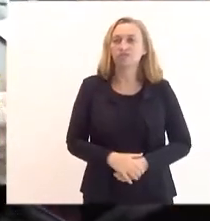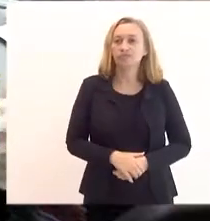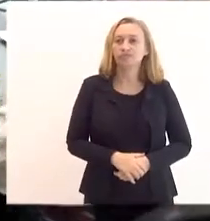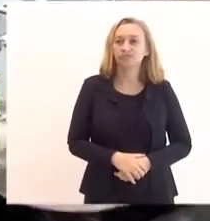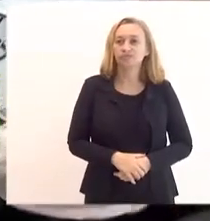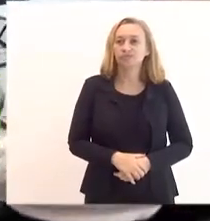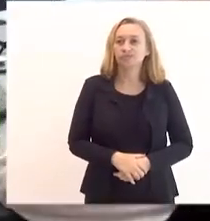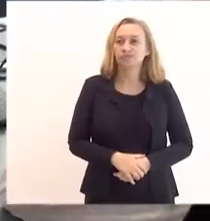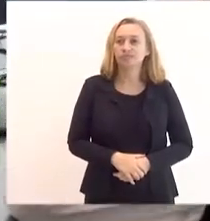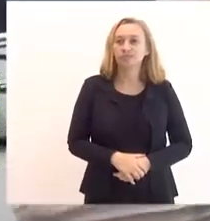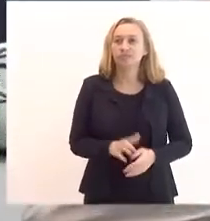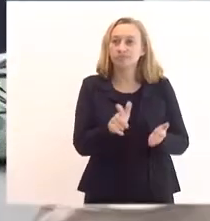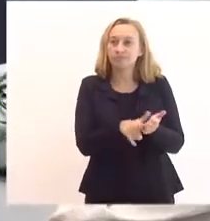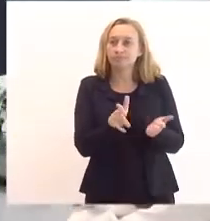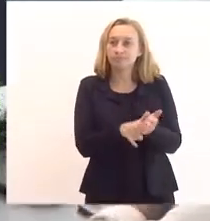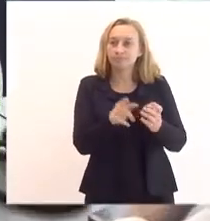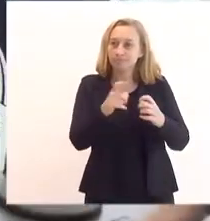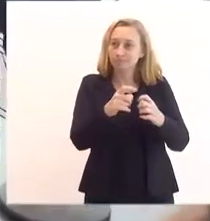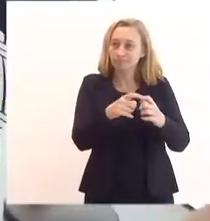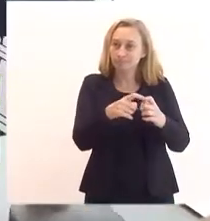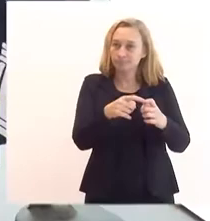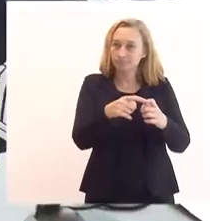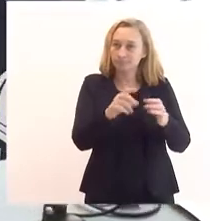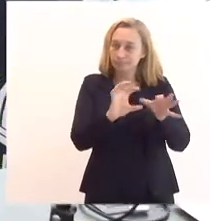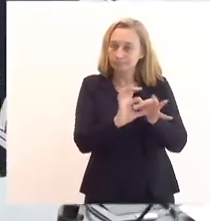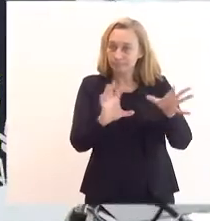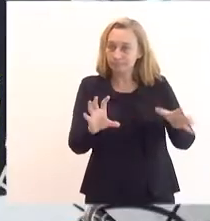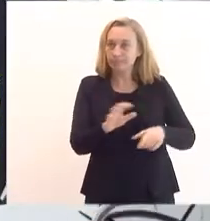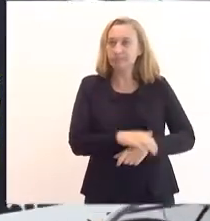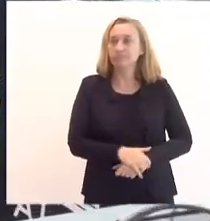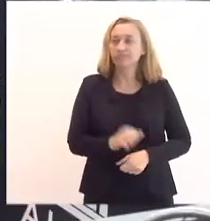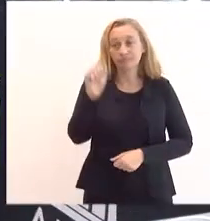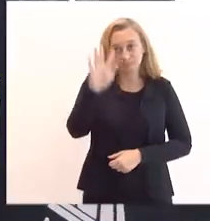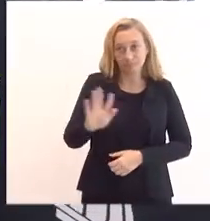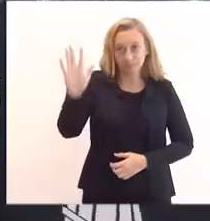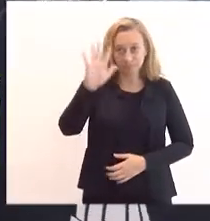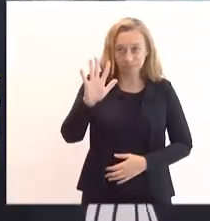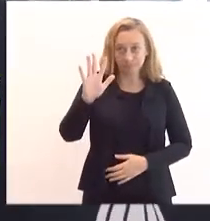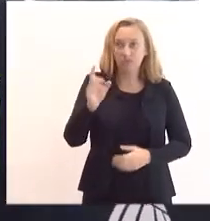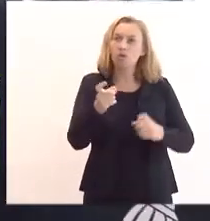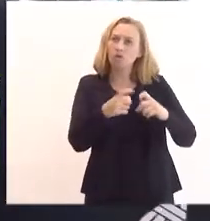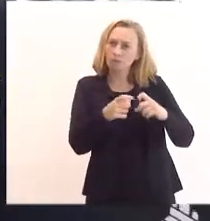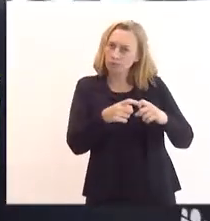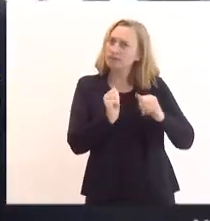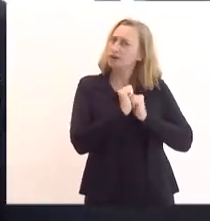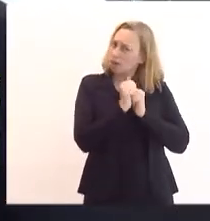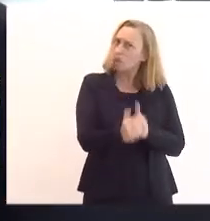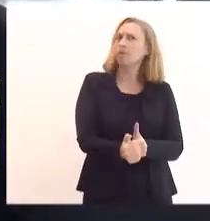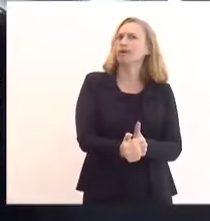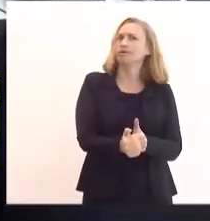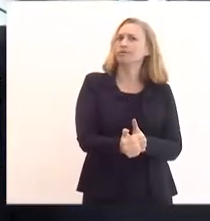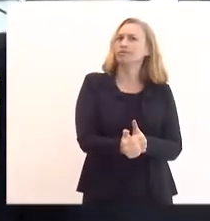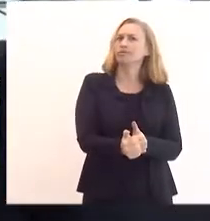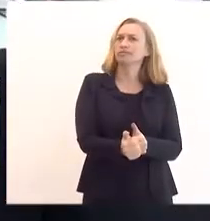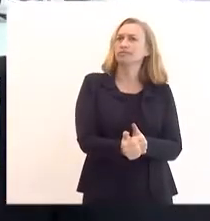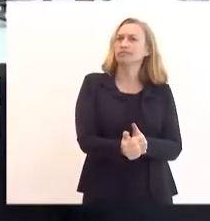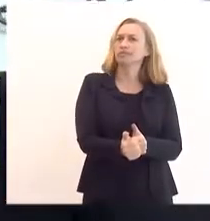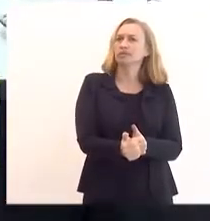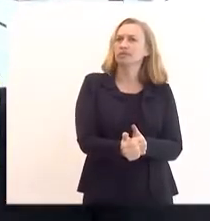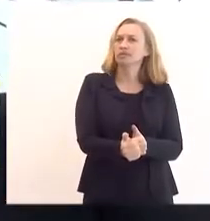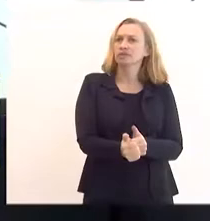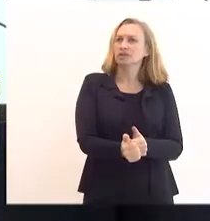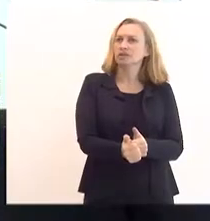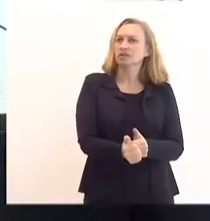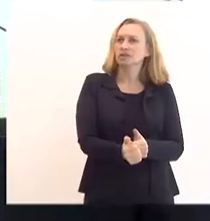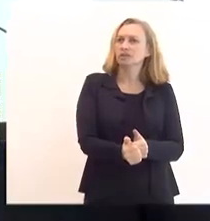São com prescrição médica e, em geral, os médicos acompanham, porque